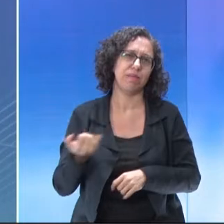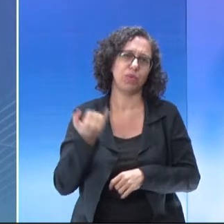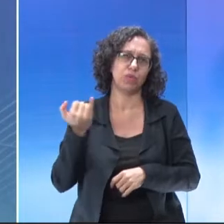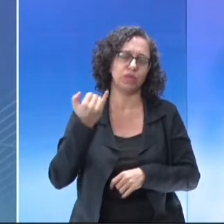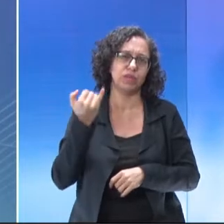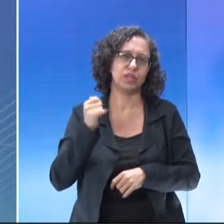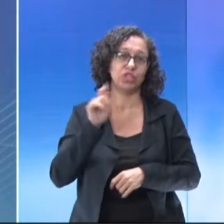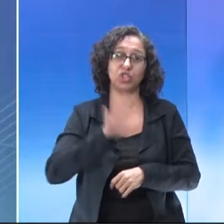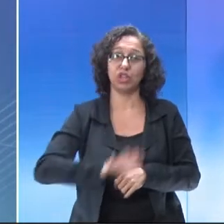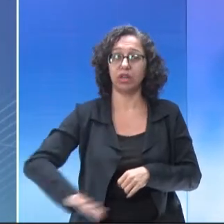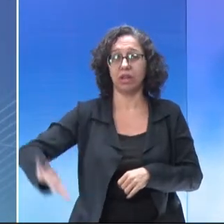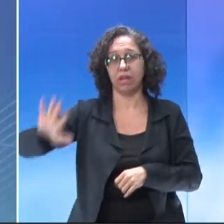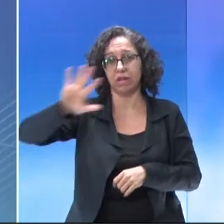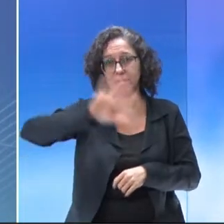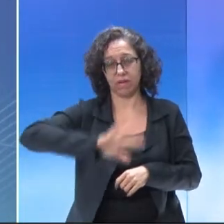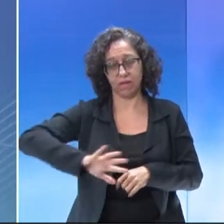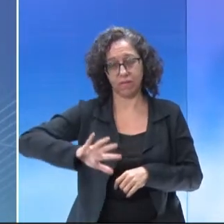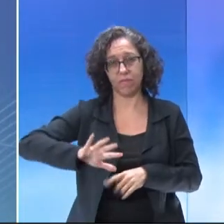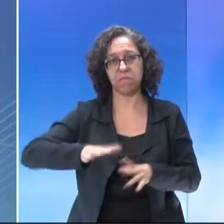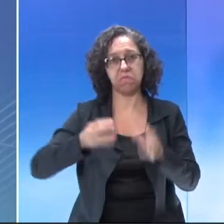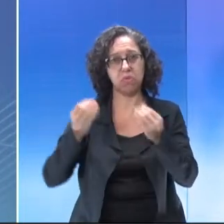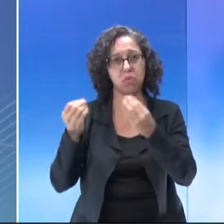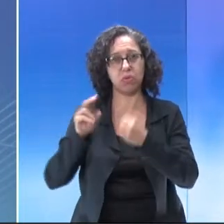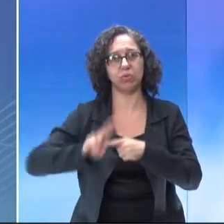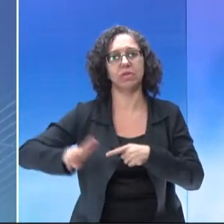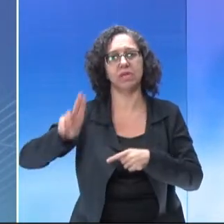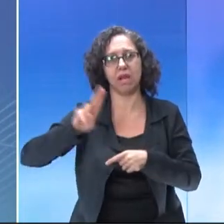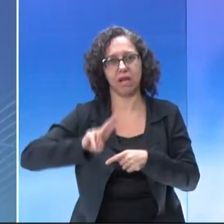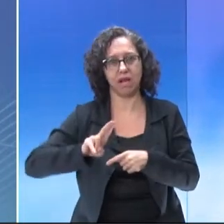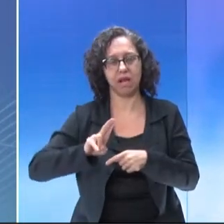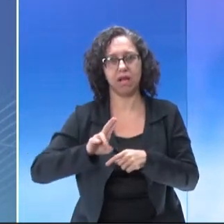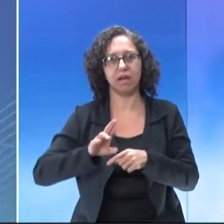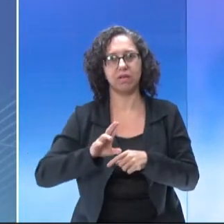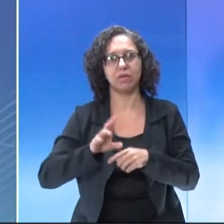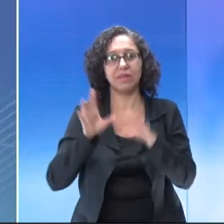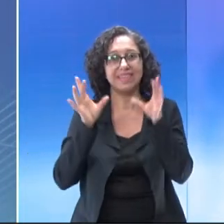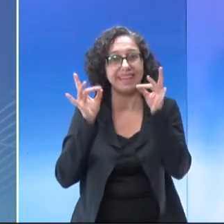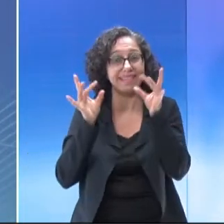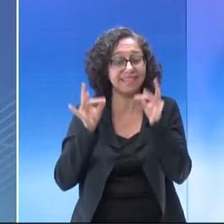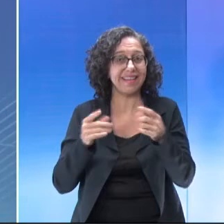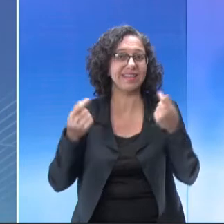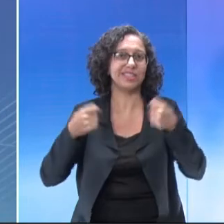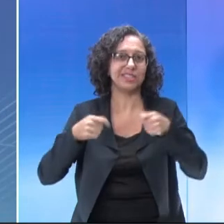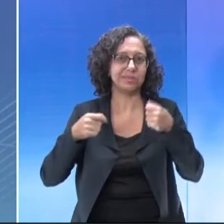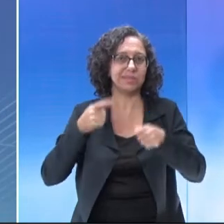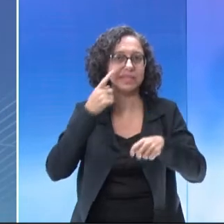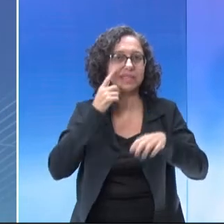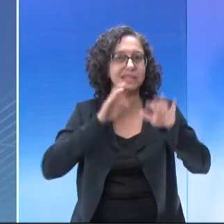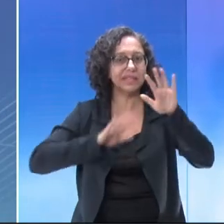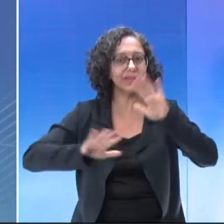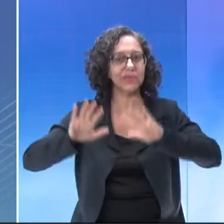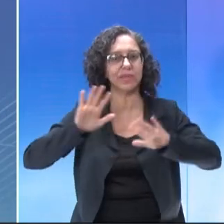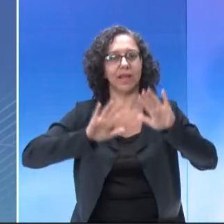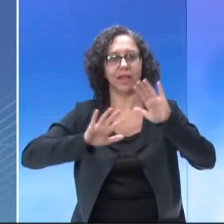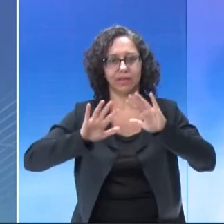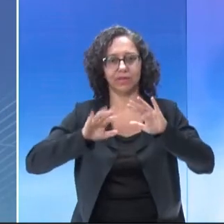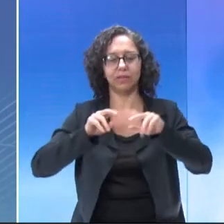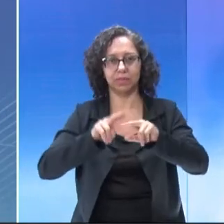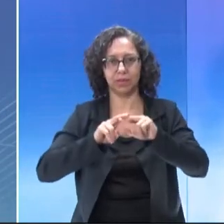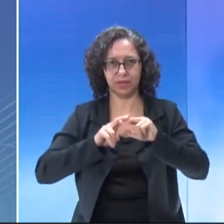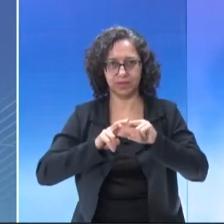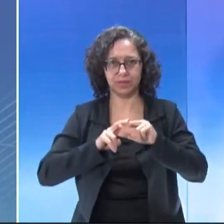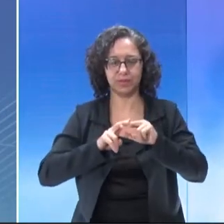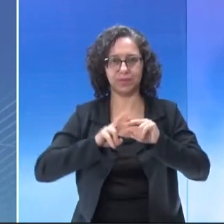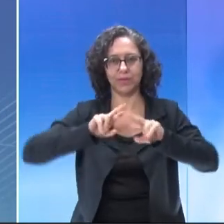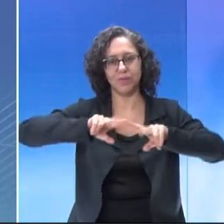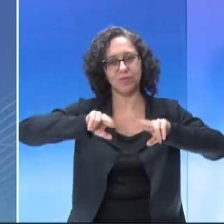extremo, vamos dizer assim, bem abrangente, né? E que, assim, são pequenos detalhes que a gente precisa observar. Então,